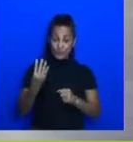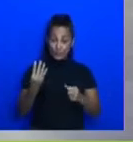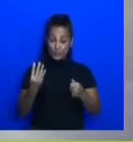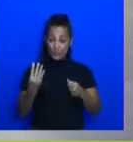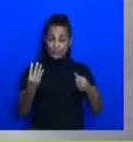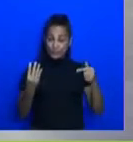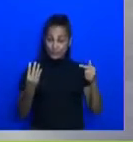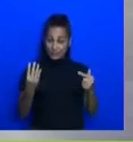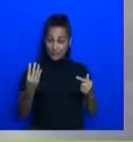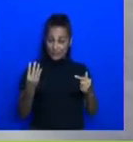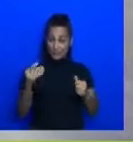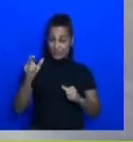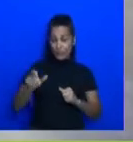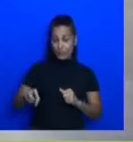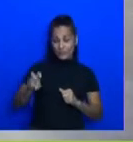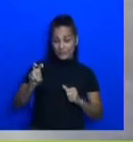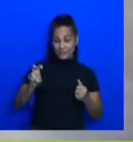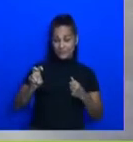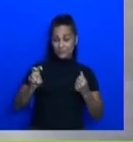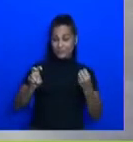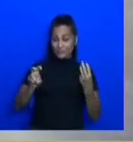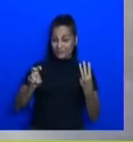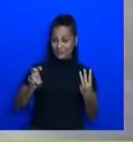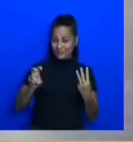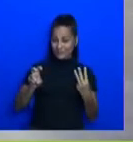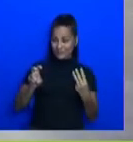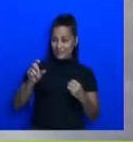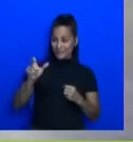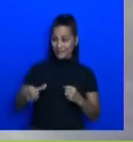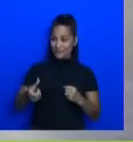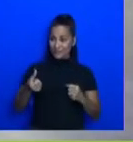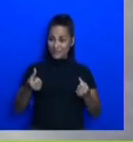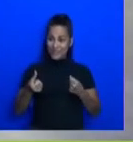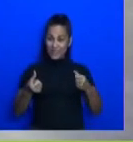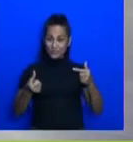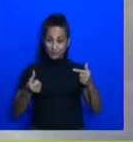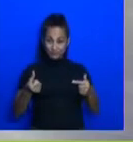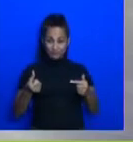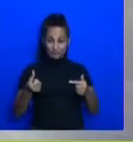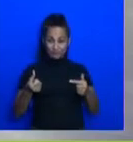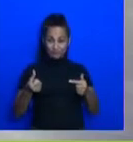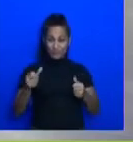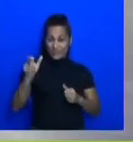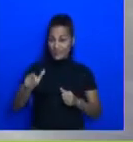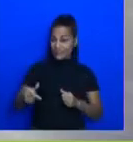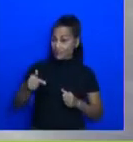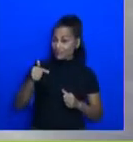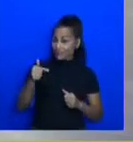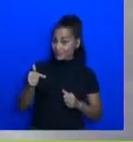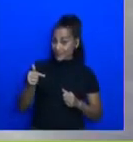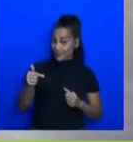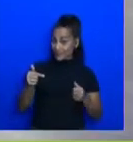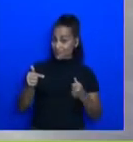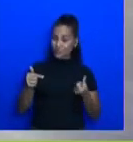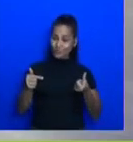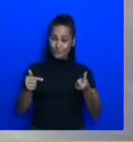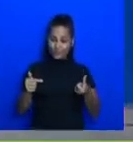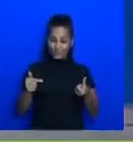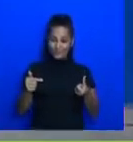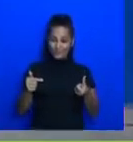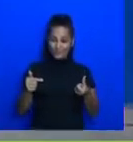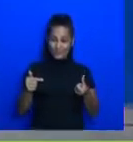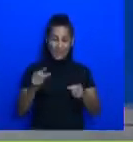4, 7. Coluna 5, 3. Coluna 6, 7. E coluna 7, número